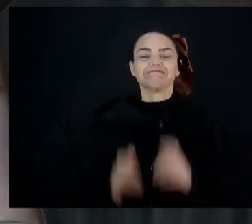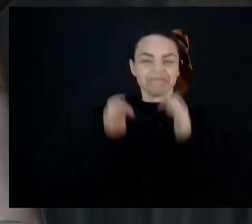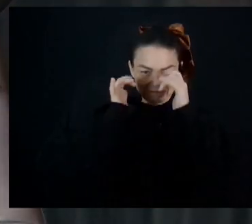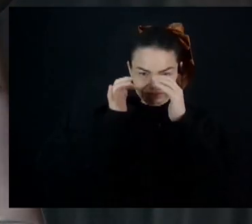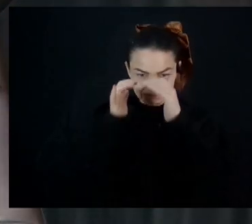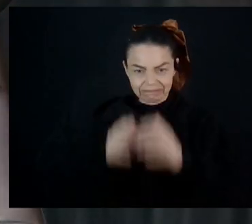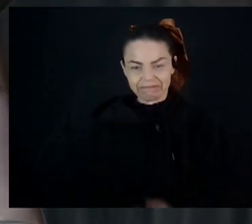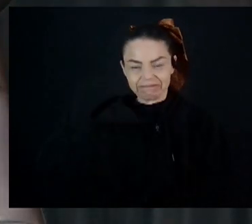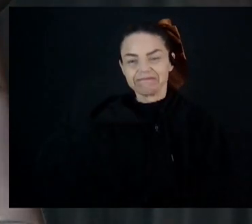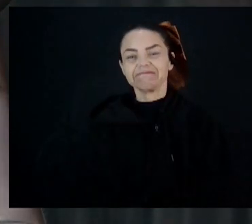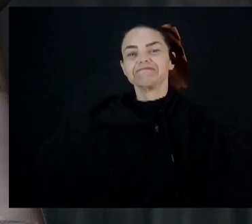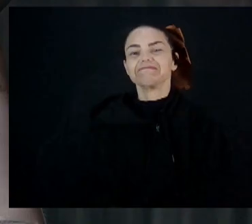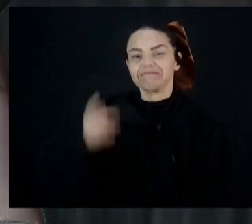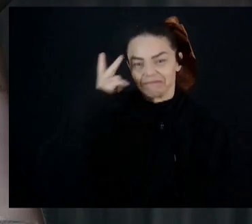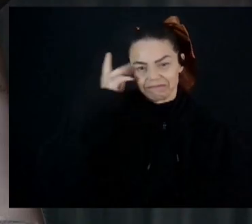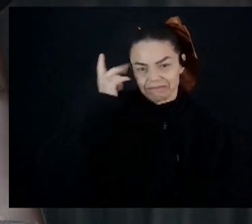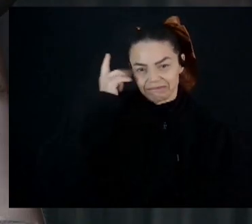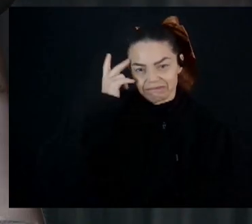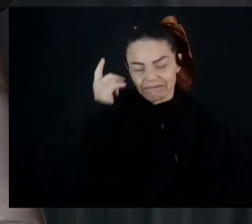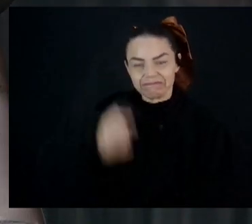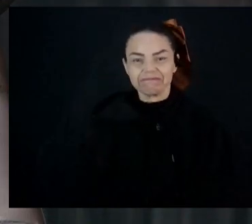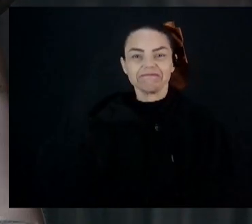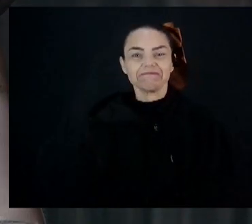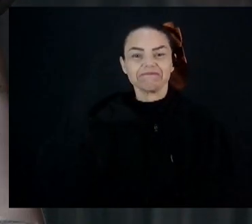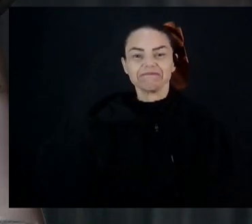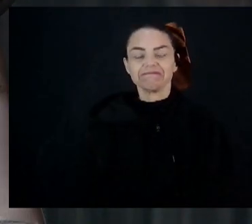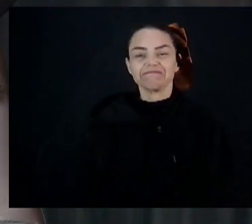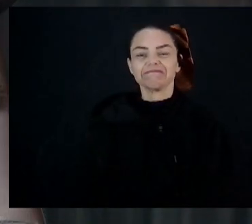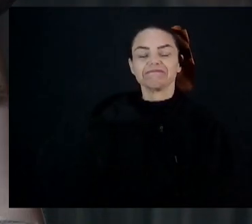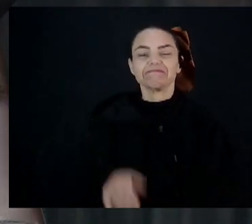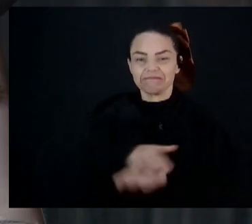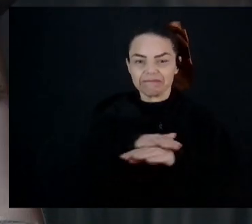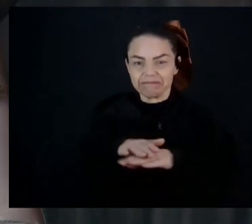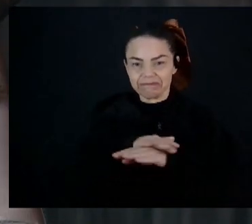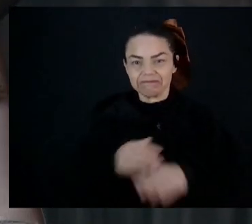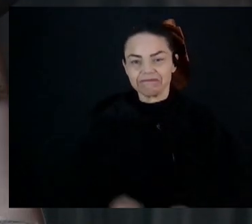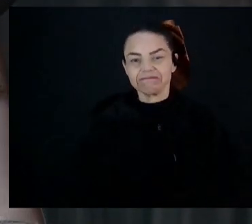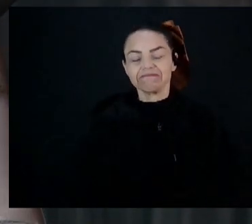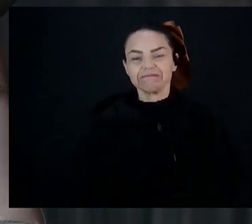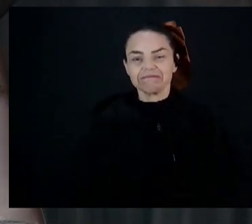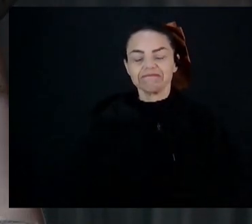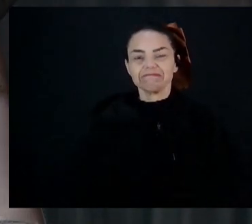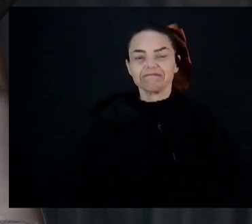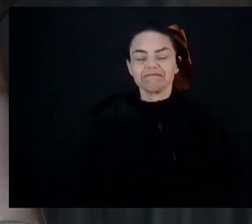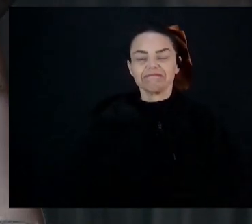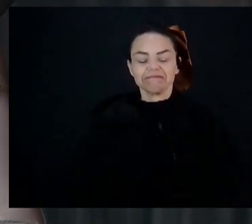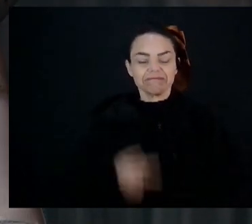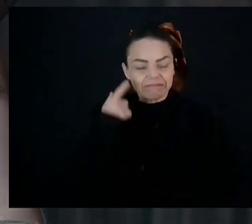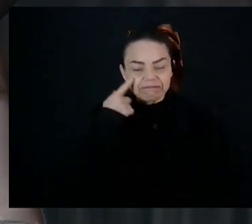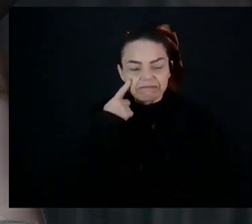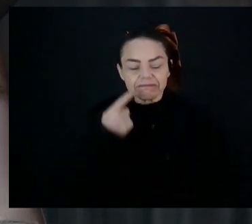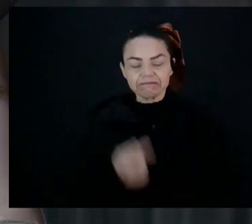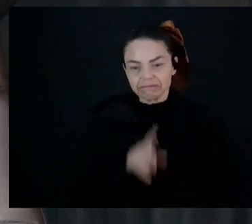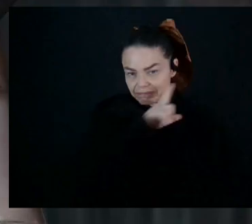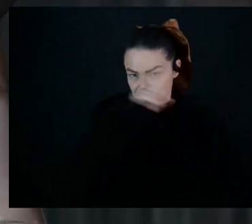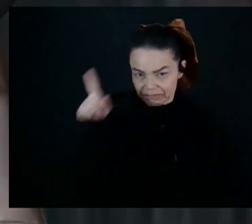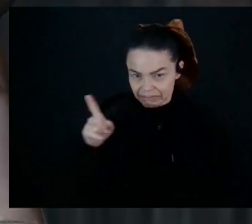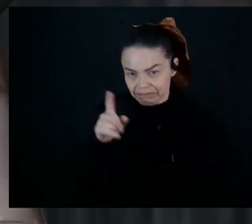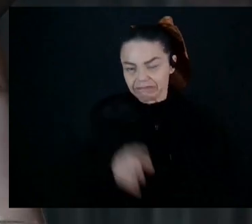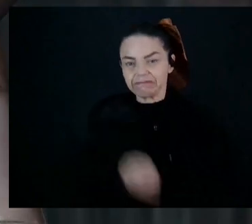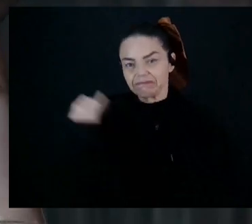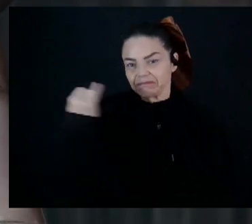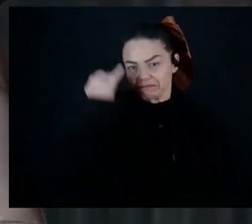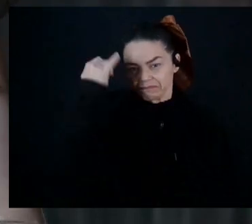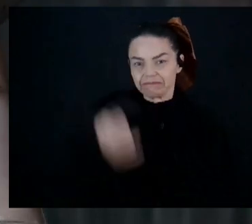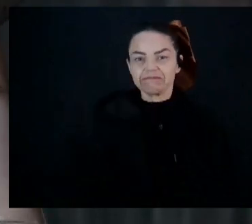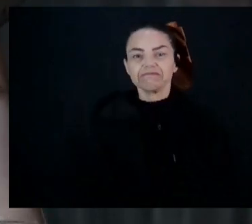faz parte, e aí é um pouquinho do que a gente estava falando, revisita seu dia, né, eu acho que isso é uma coisa muito importante, e